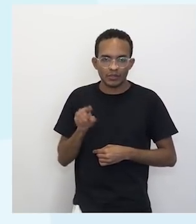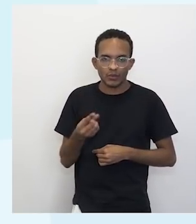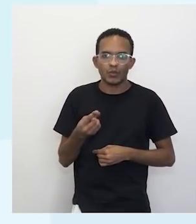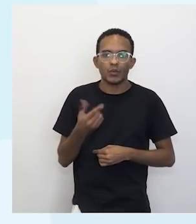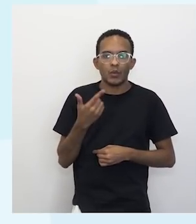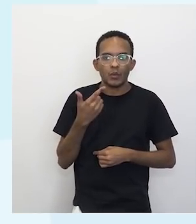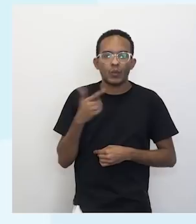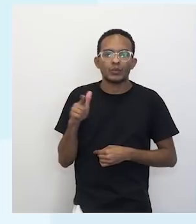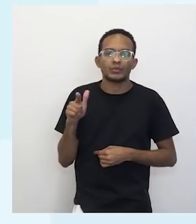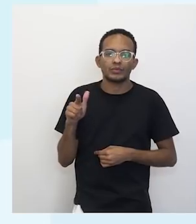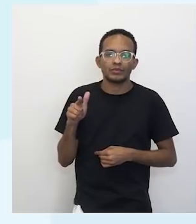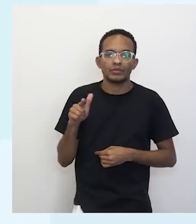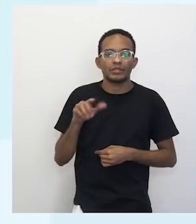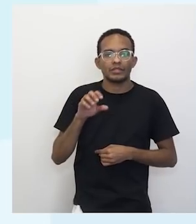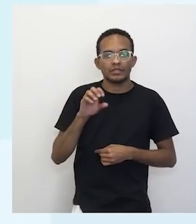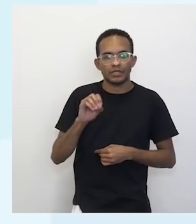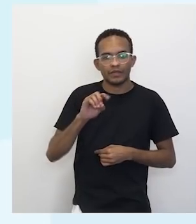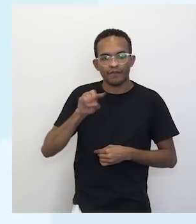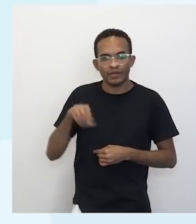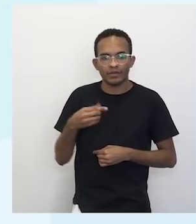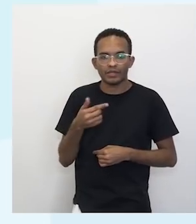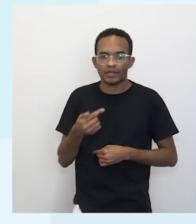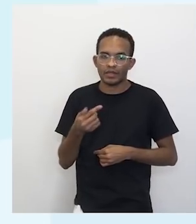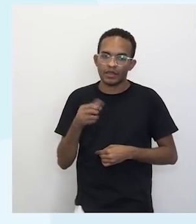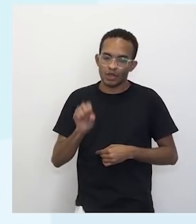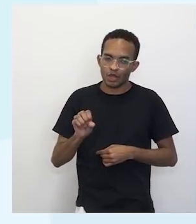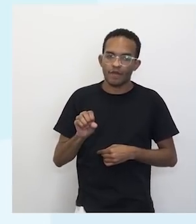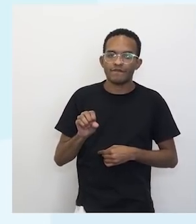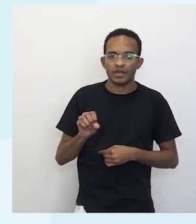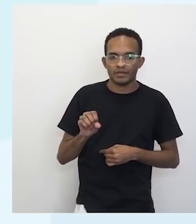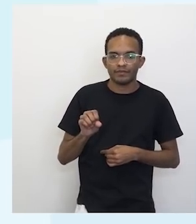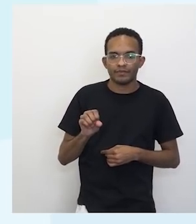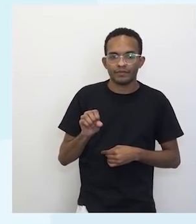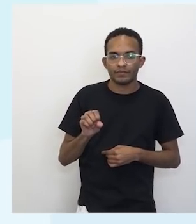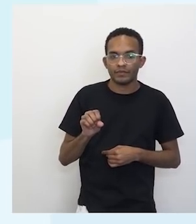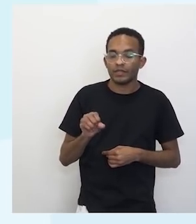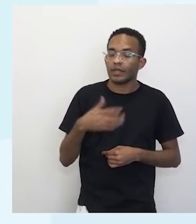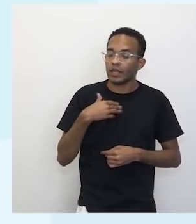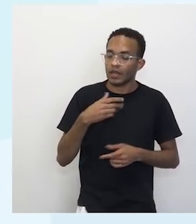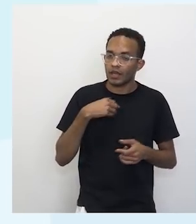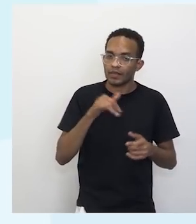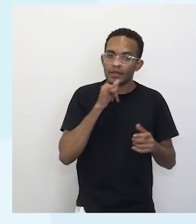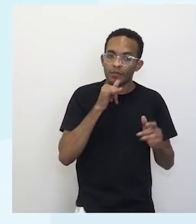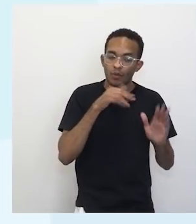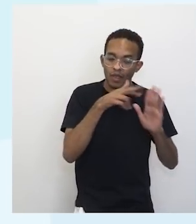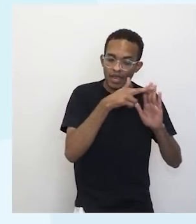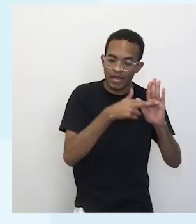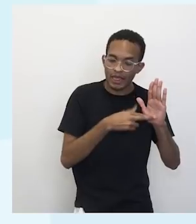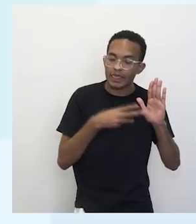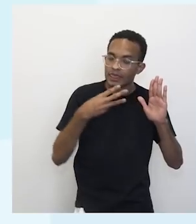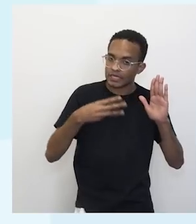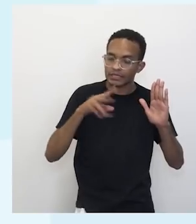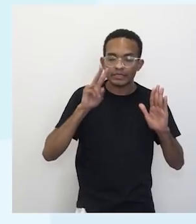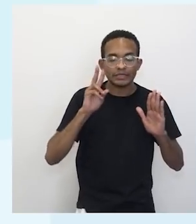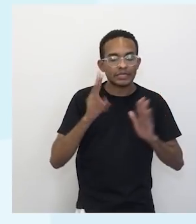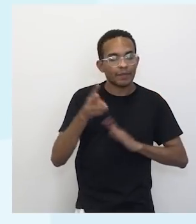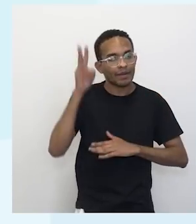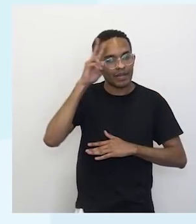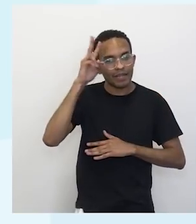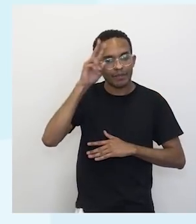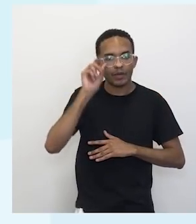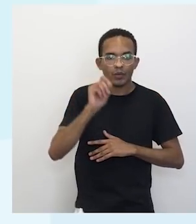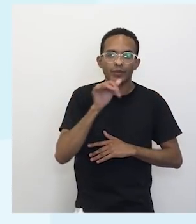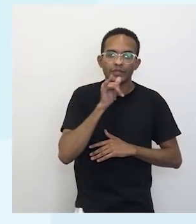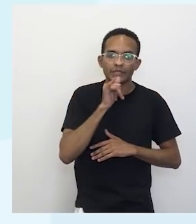E embaixo eu colocaria 0,79 quilogramas. Gente, quando eu faço uma regra de 3, eu tenho que sempre lembrar